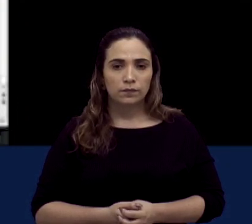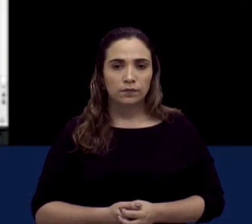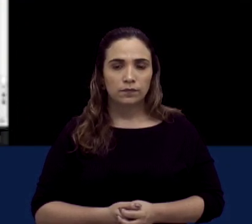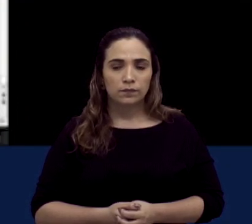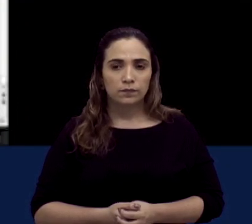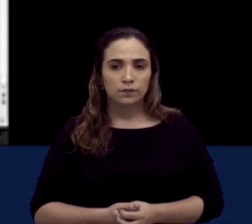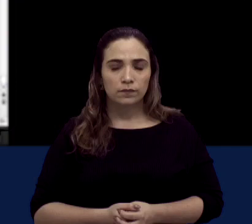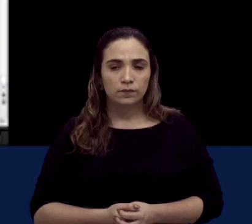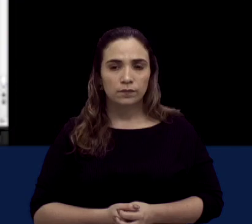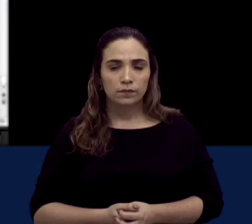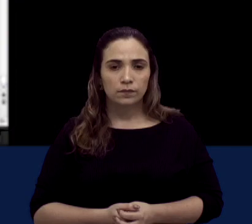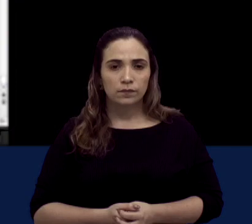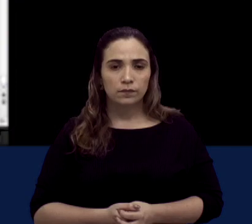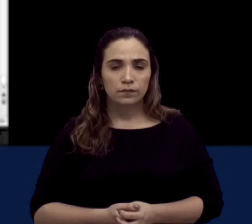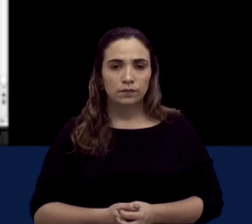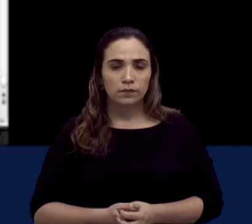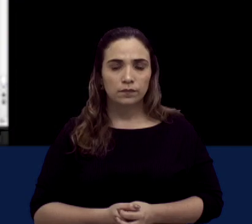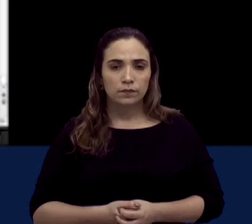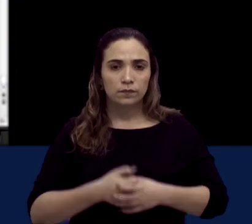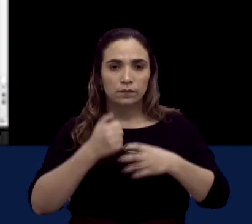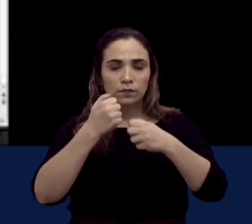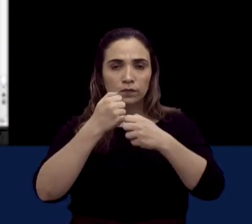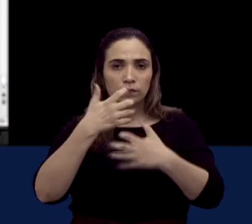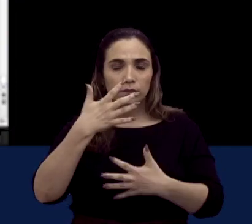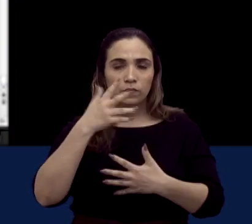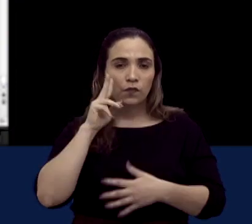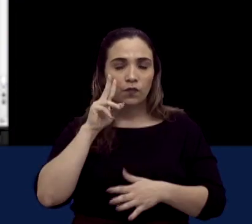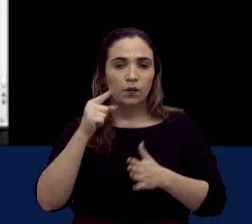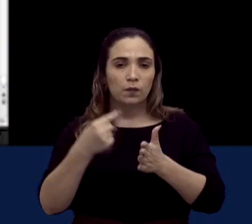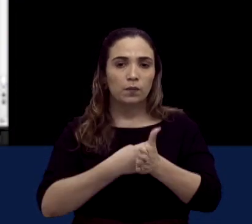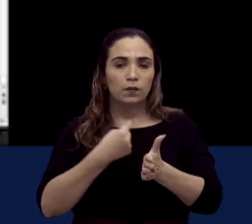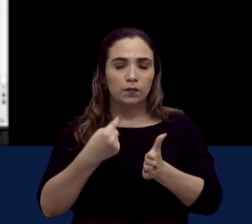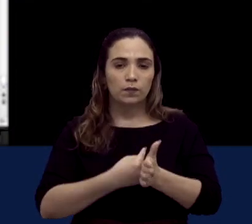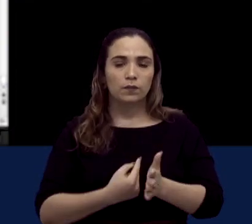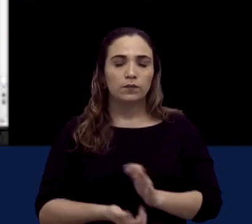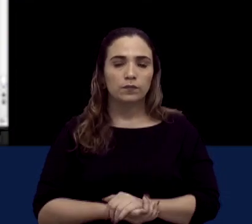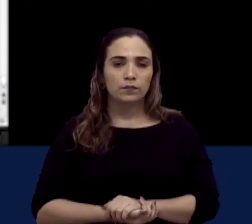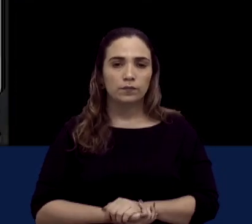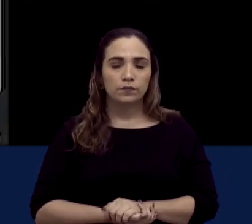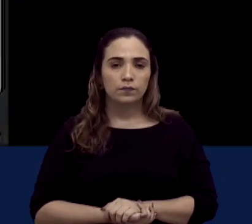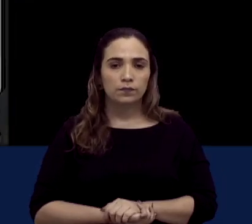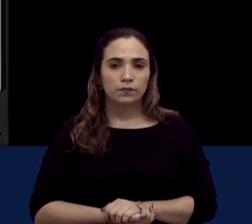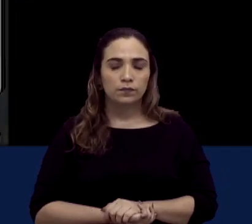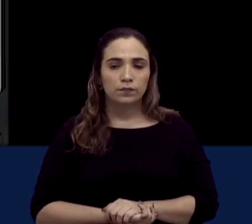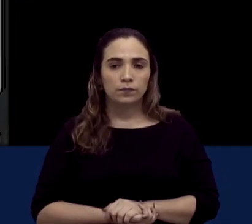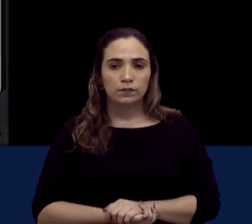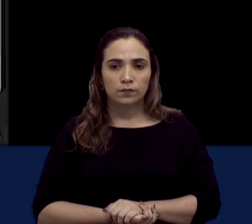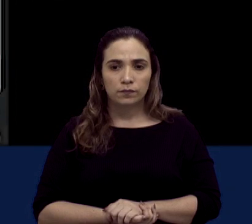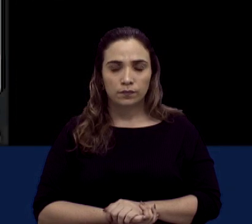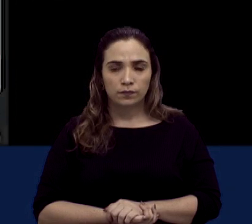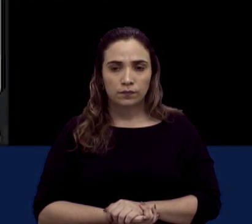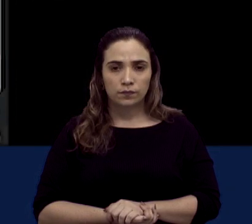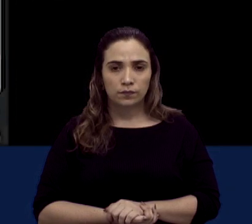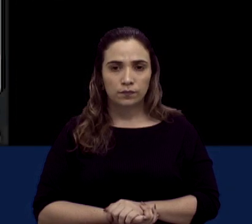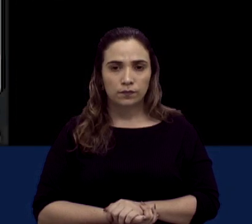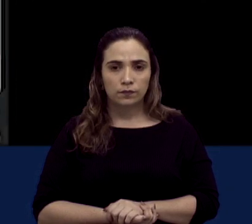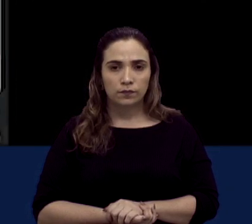Bom, vou ver aqui no chat se teve alguma pergunta. Vamos ver. Só fechar aqui a apresentação.